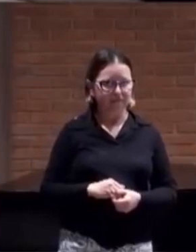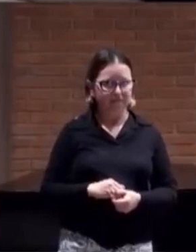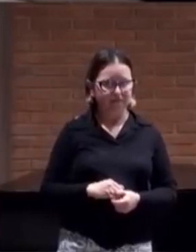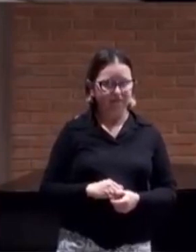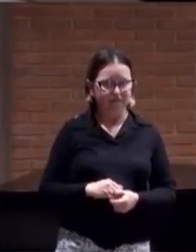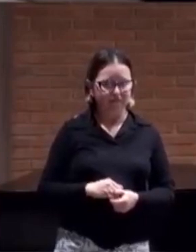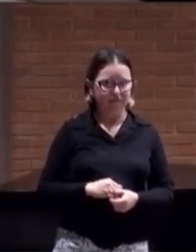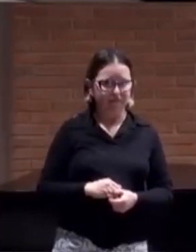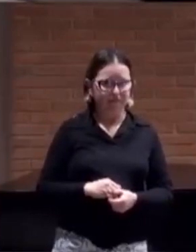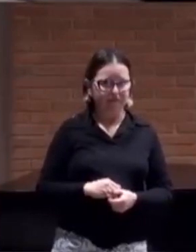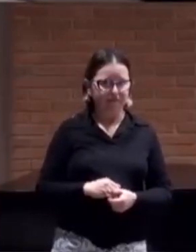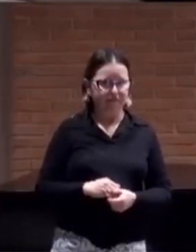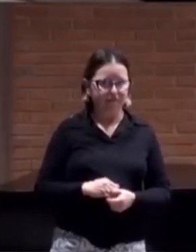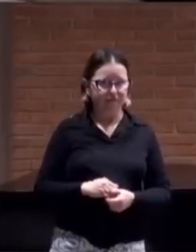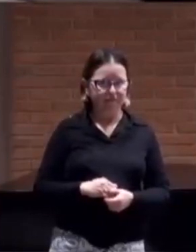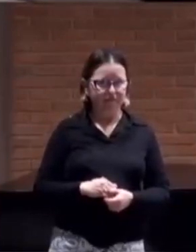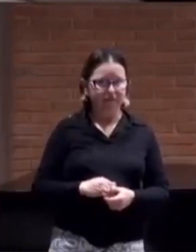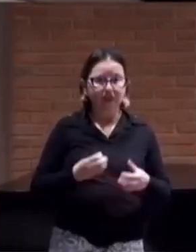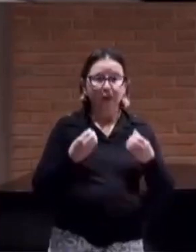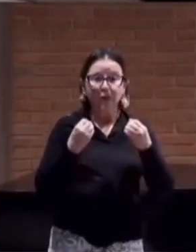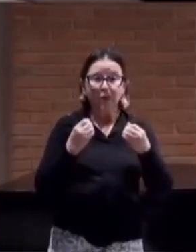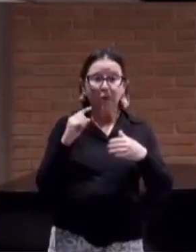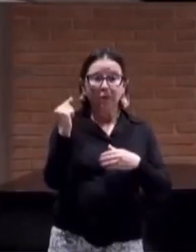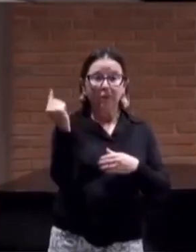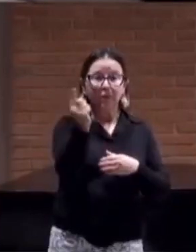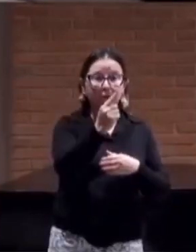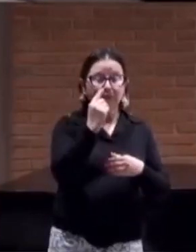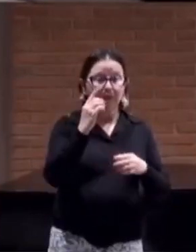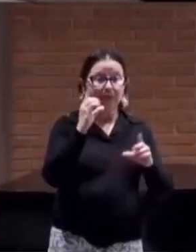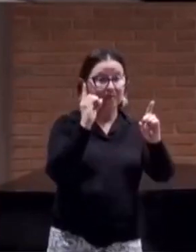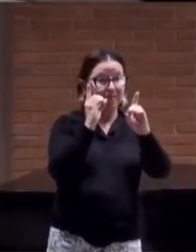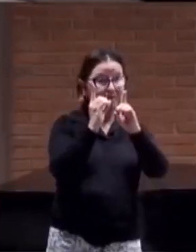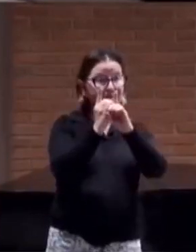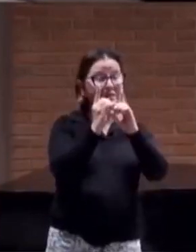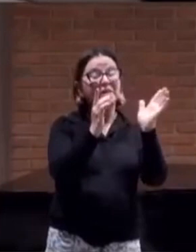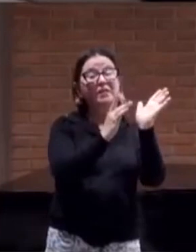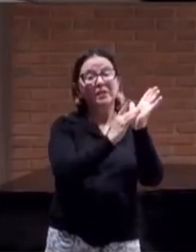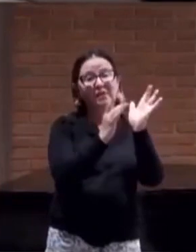E como é que nós vamos chegar a Ele?